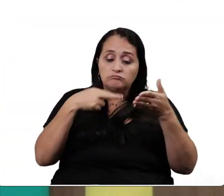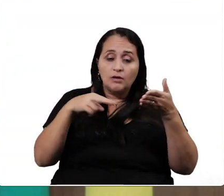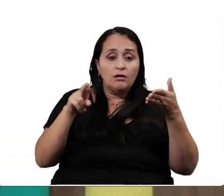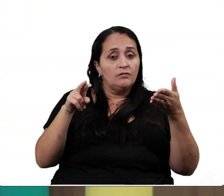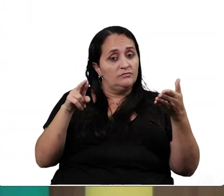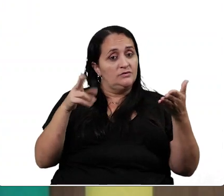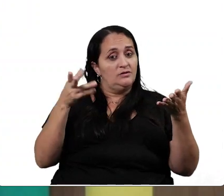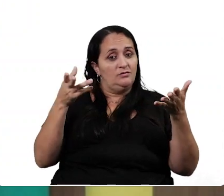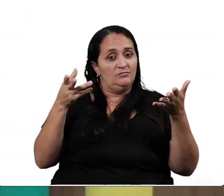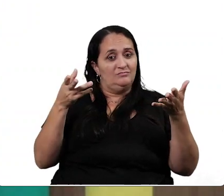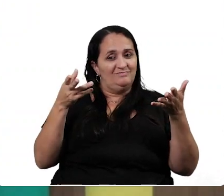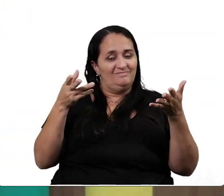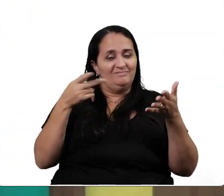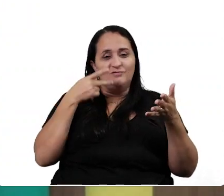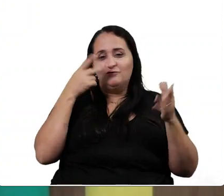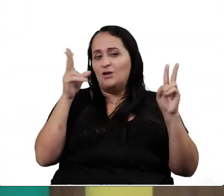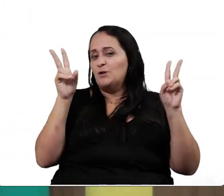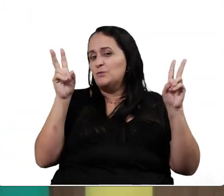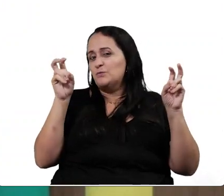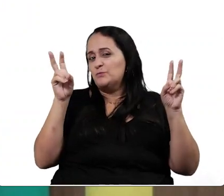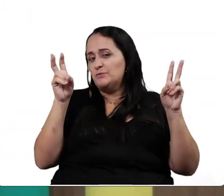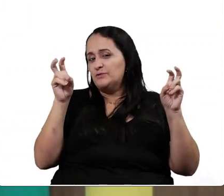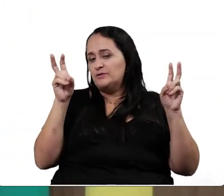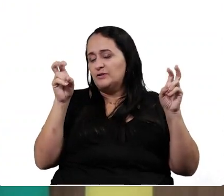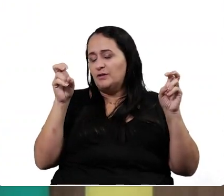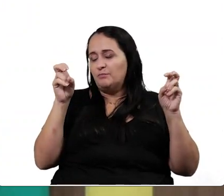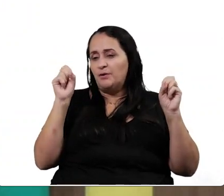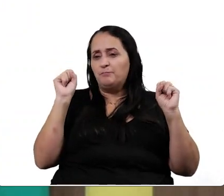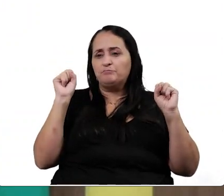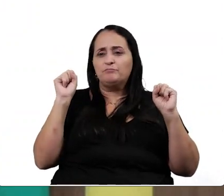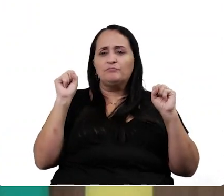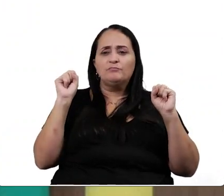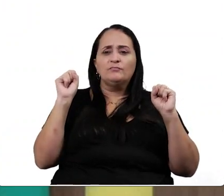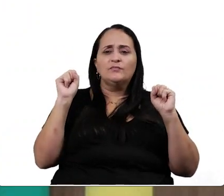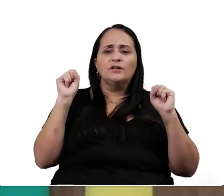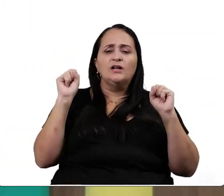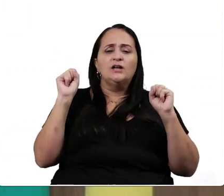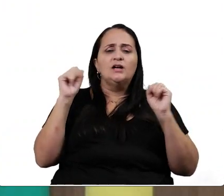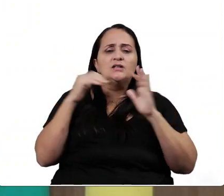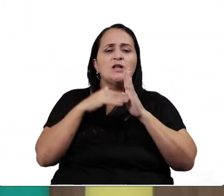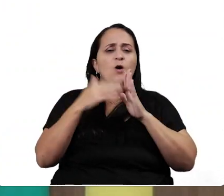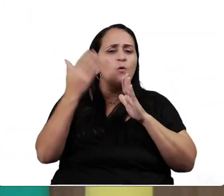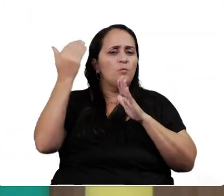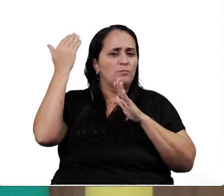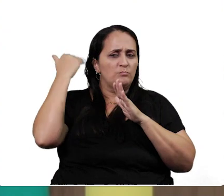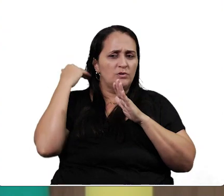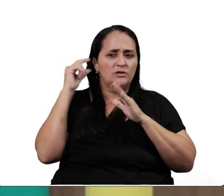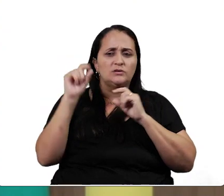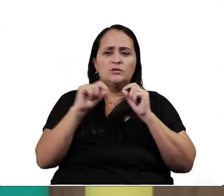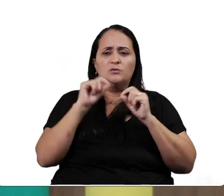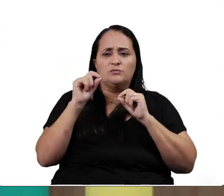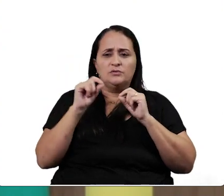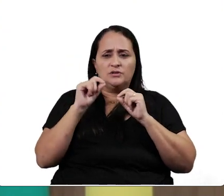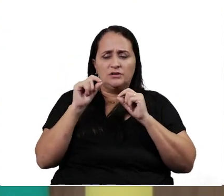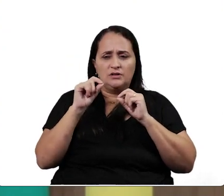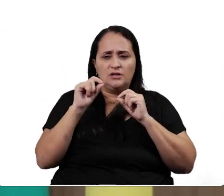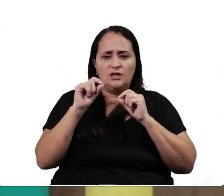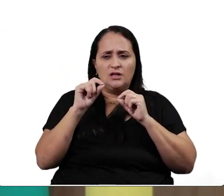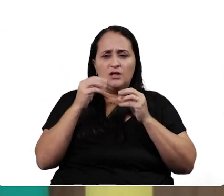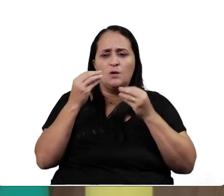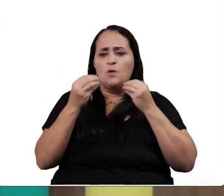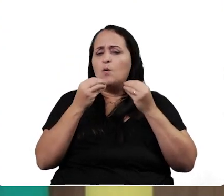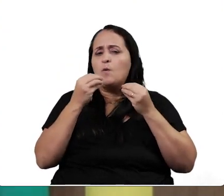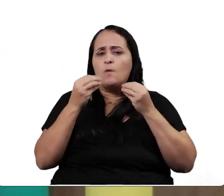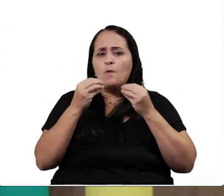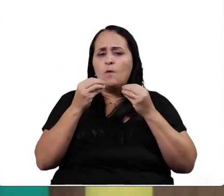que falamos sobre esporte. Então, uma das últimas aulas, nós falamos daquilo que chamamos de fair play, que é